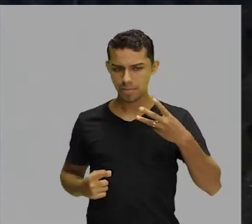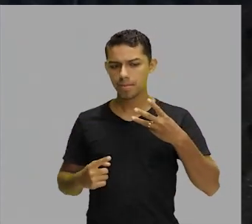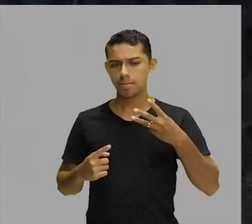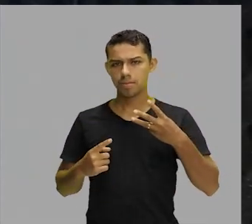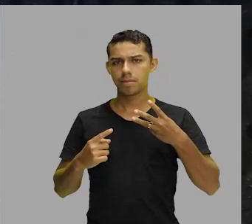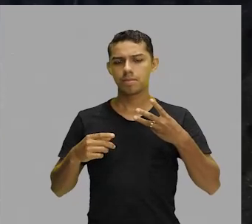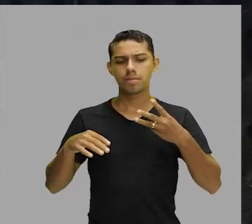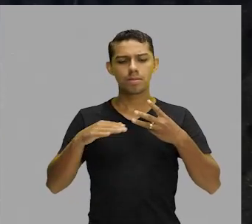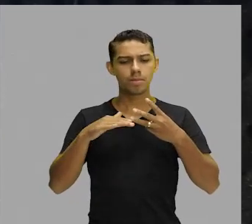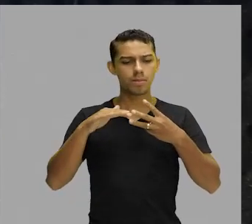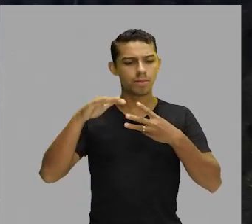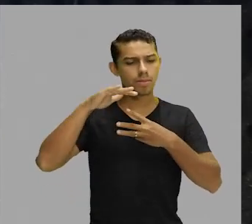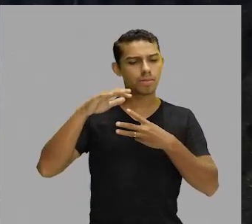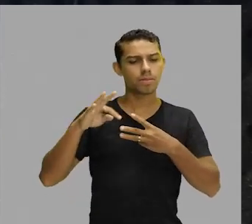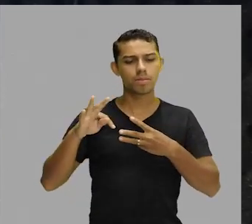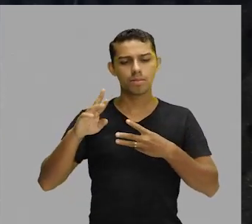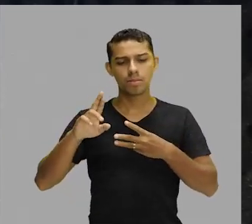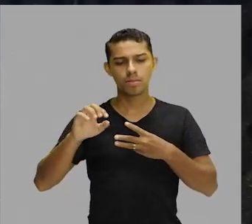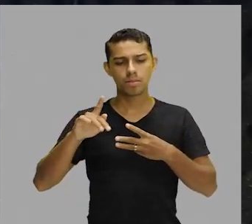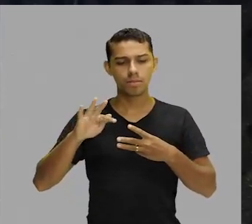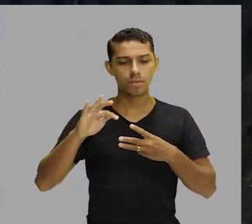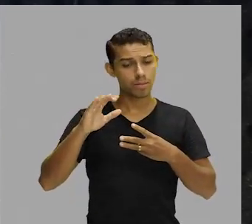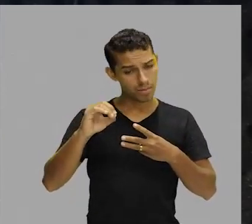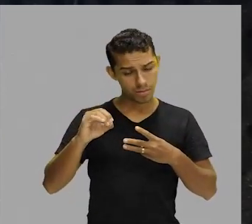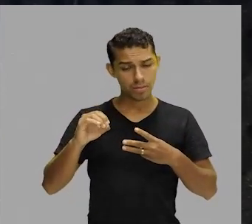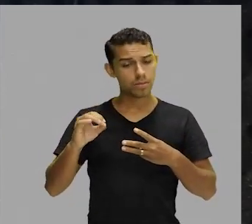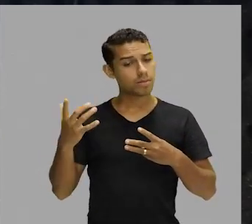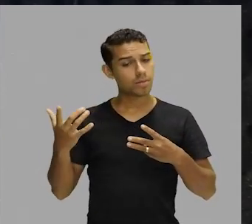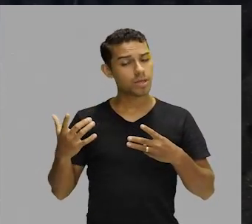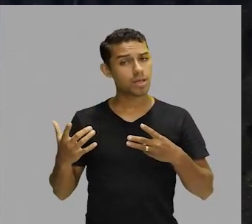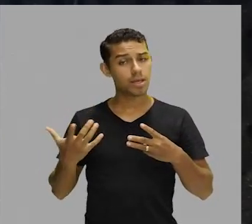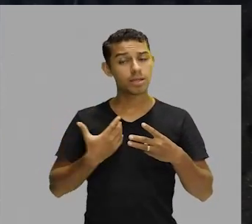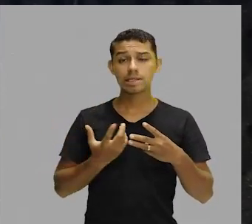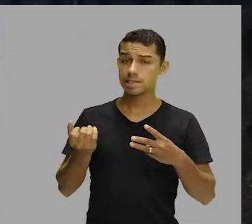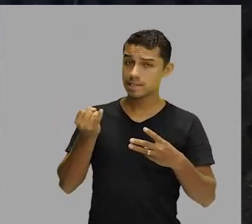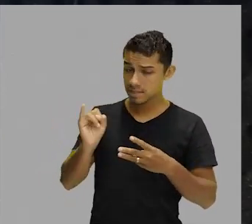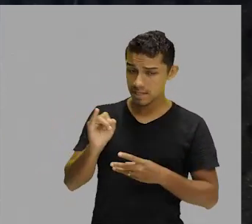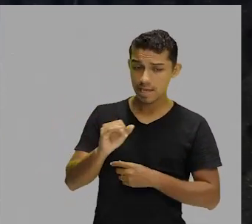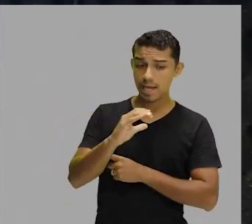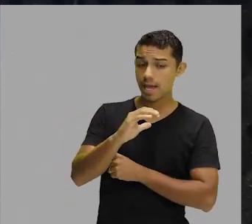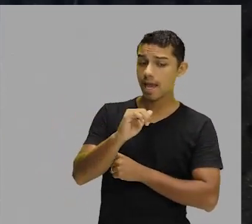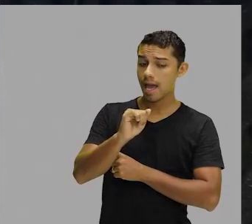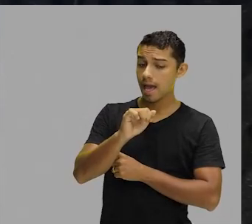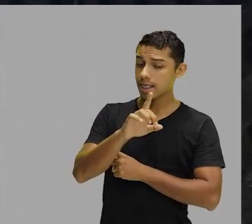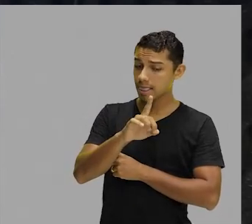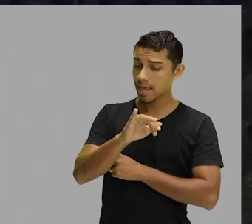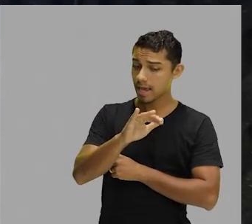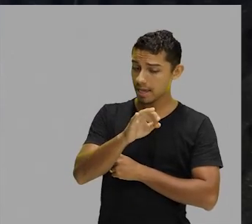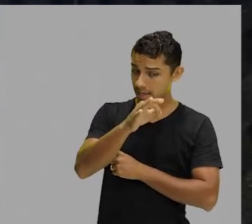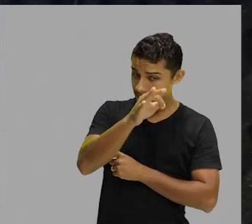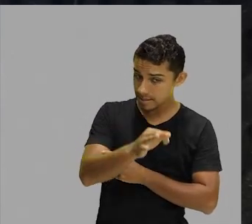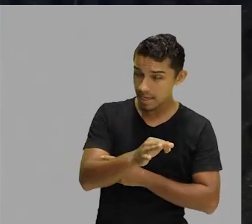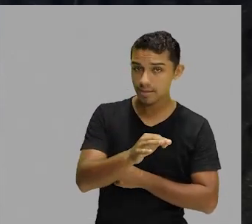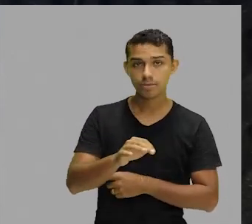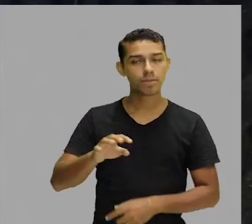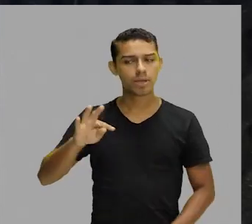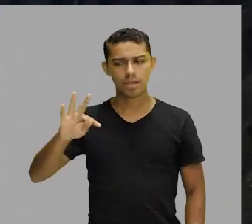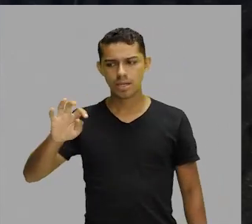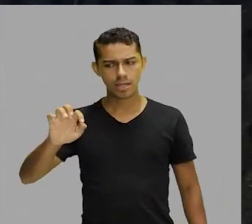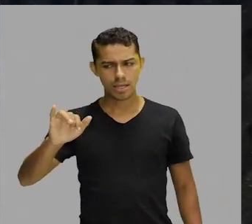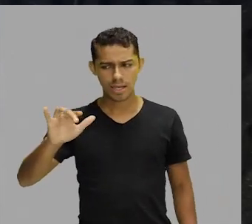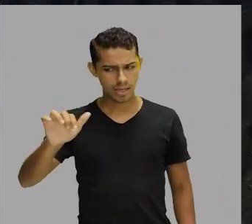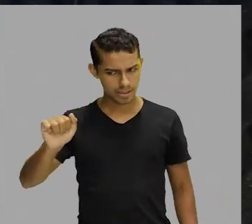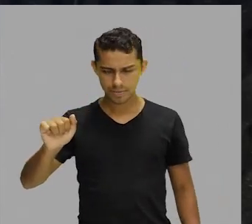Bem, se tivesse cadeia alimentar, estaria correta, né? Mas aqui ela vai representar uma cadeia e não uma